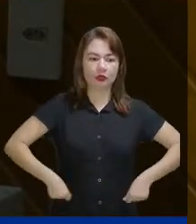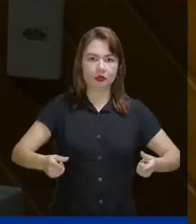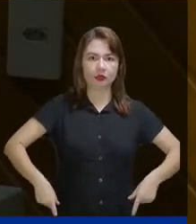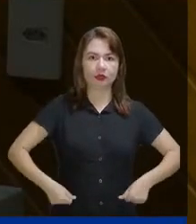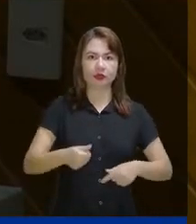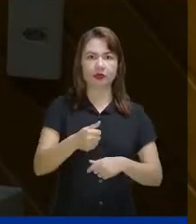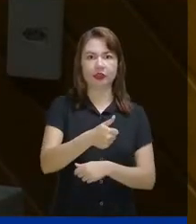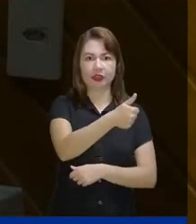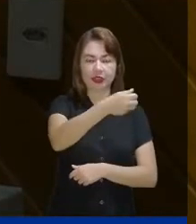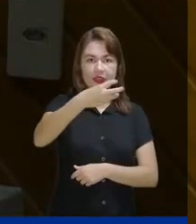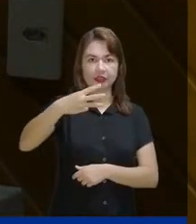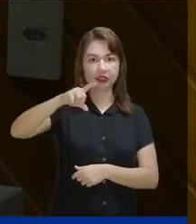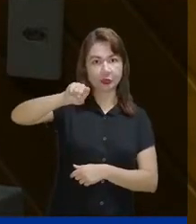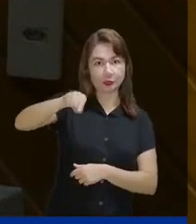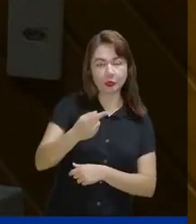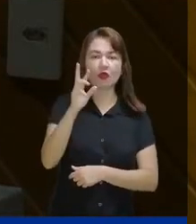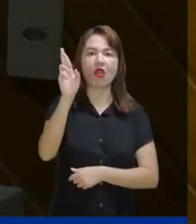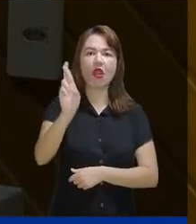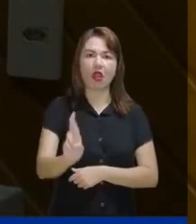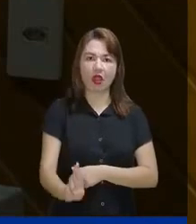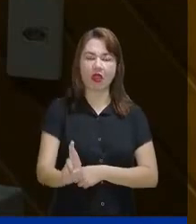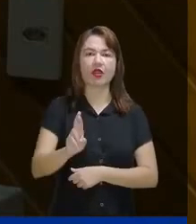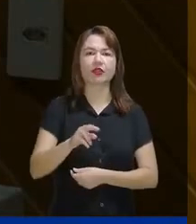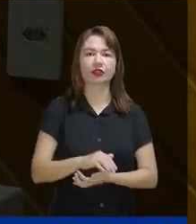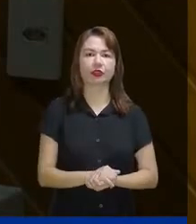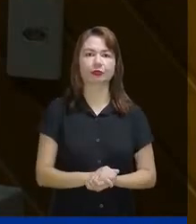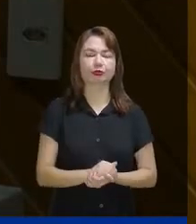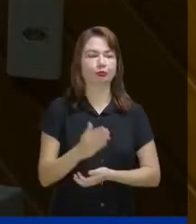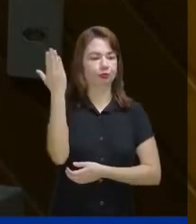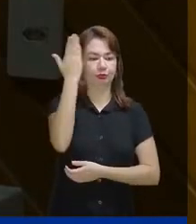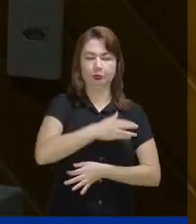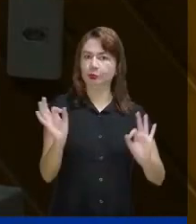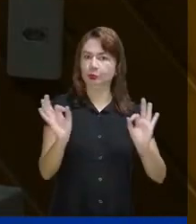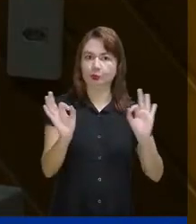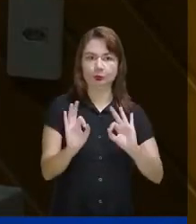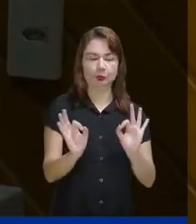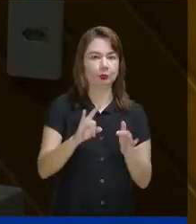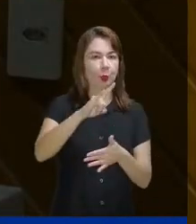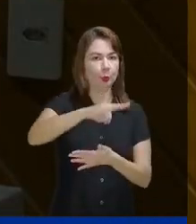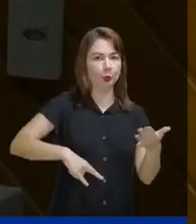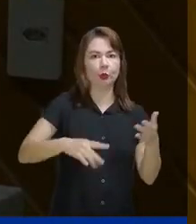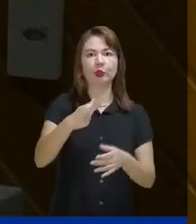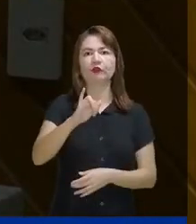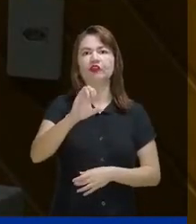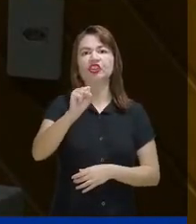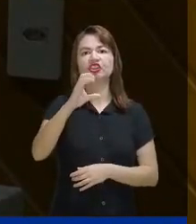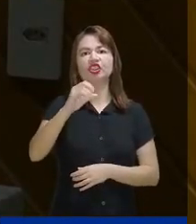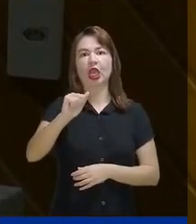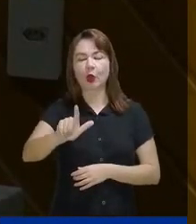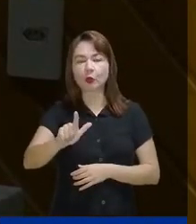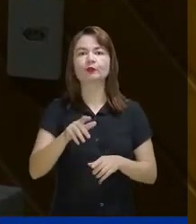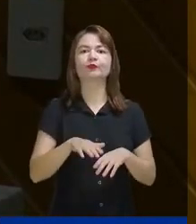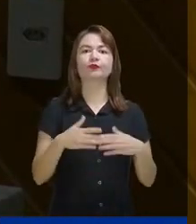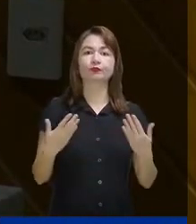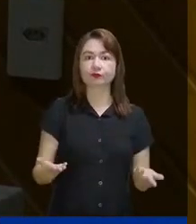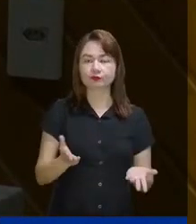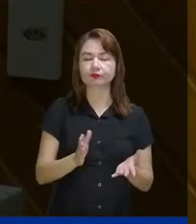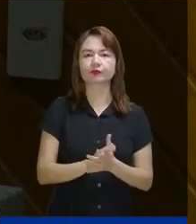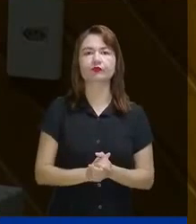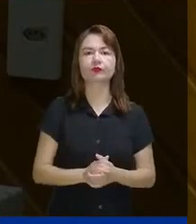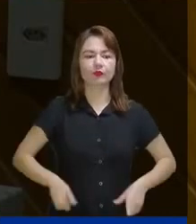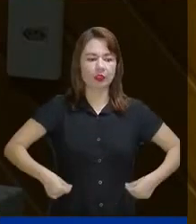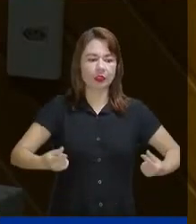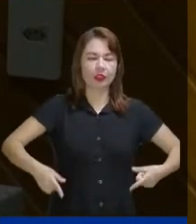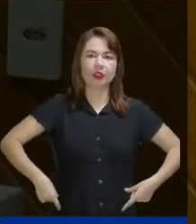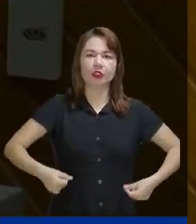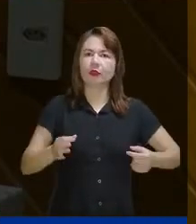valor de R$ 13.000 não terem sido comprovadas por documentos fiscais e a existência de despesas pagas com recursos